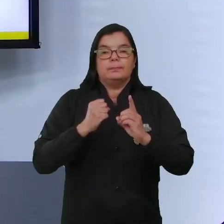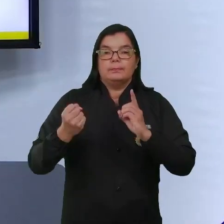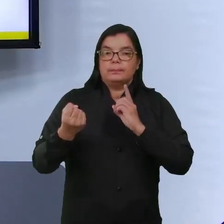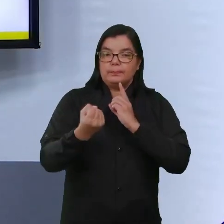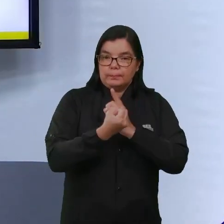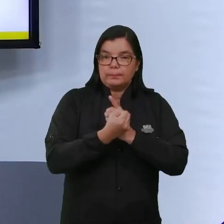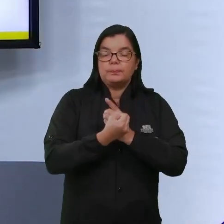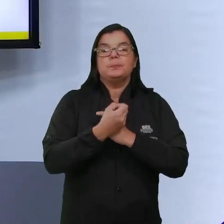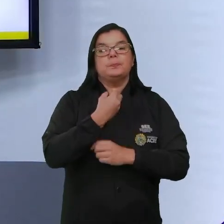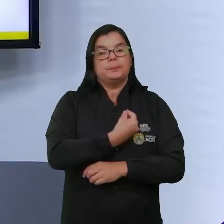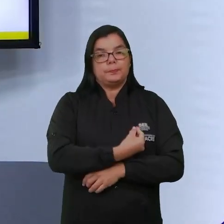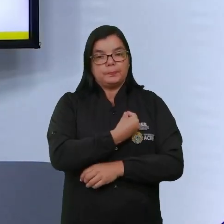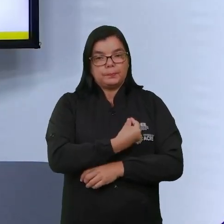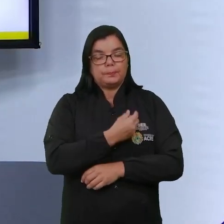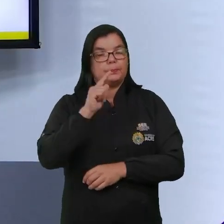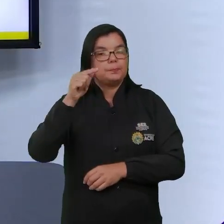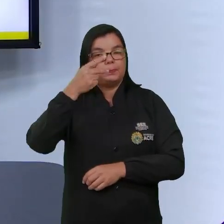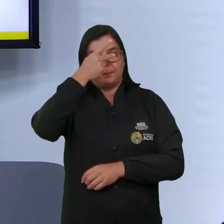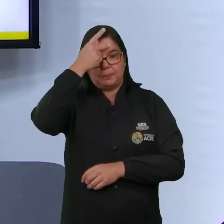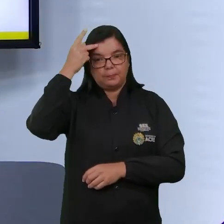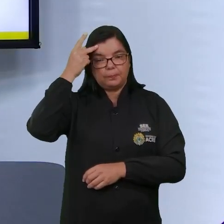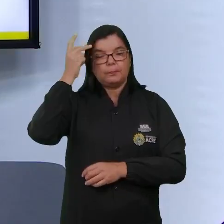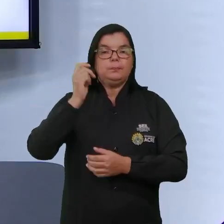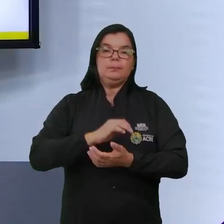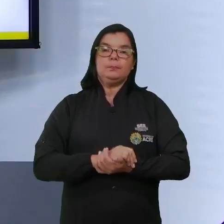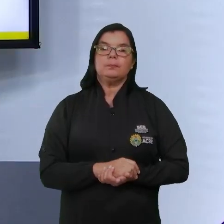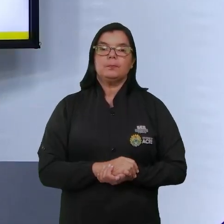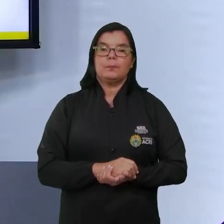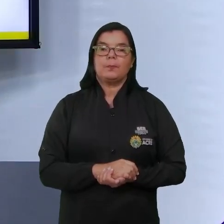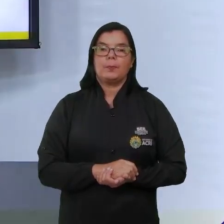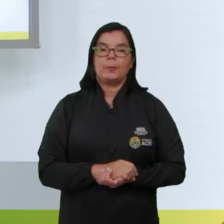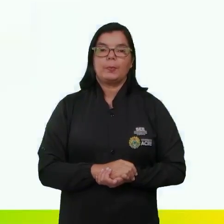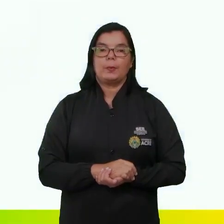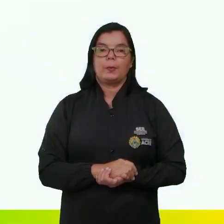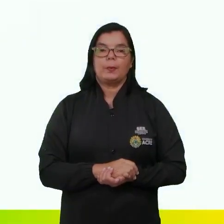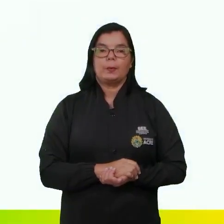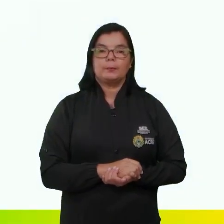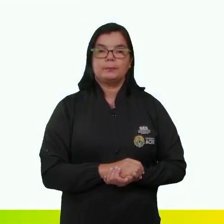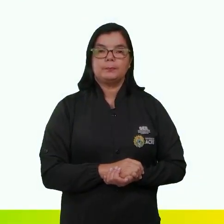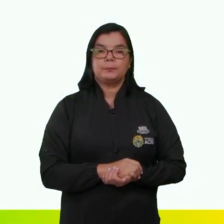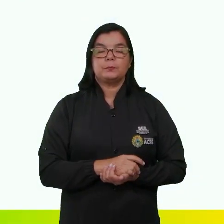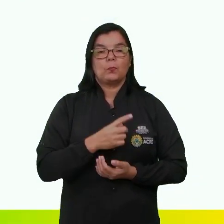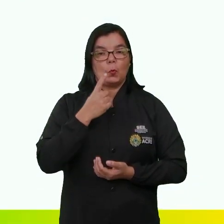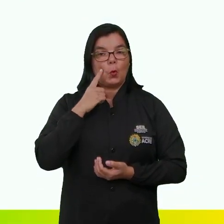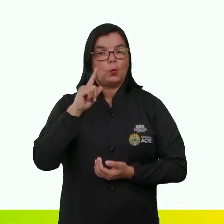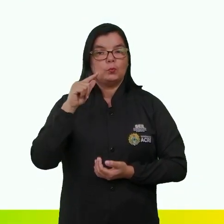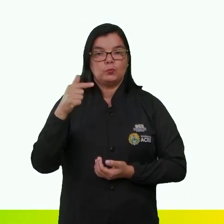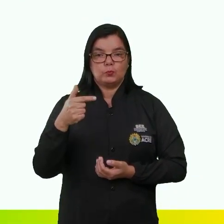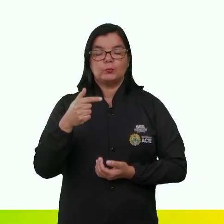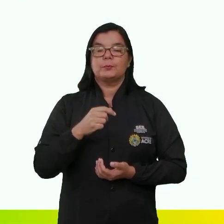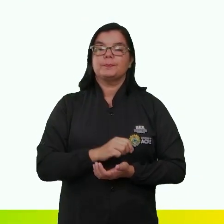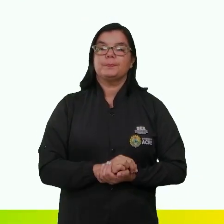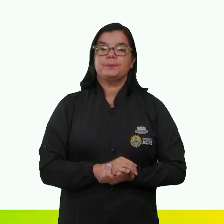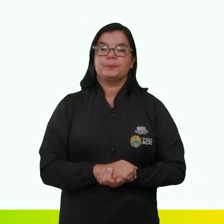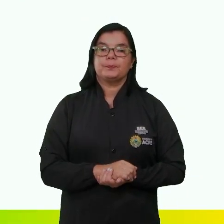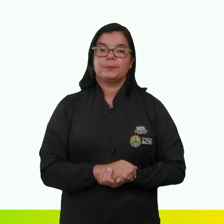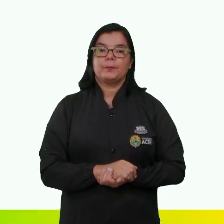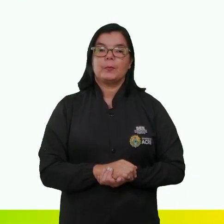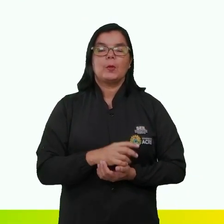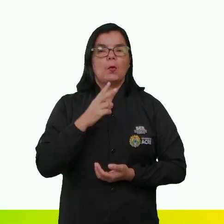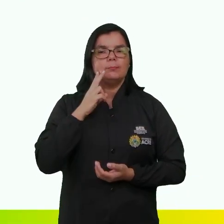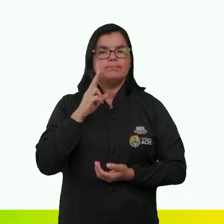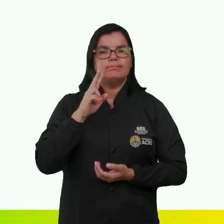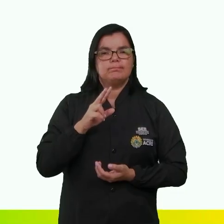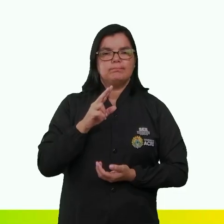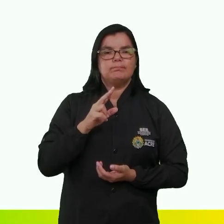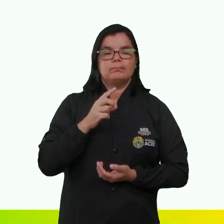sociedade e convivemos com outras pessoas. Vamos visualizar mais algumas outras observações? Você